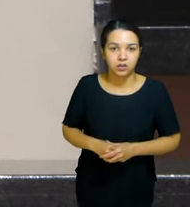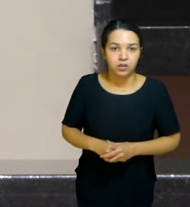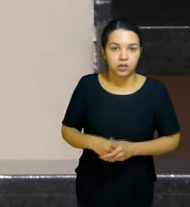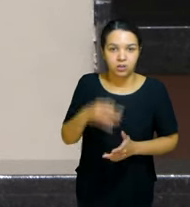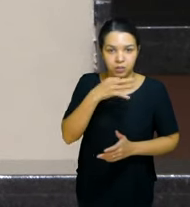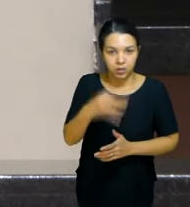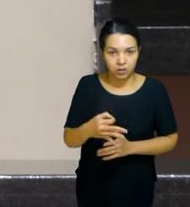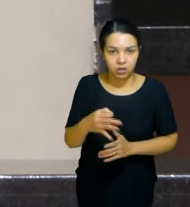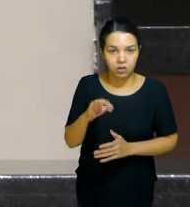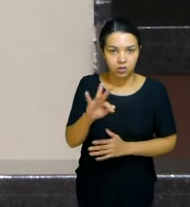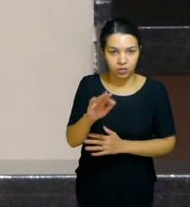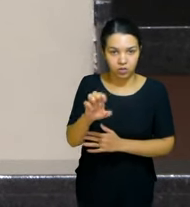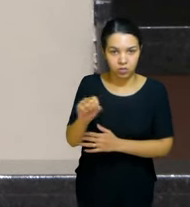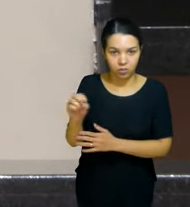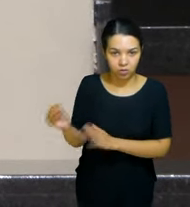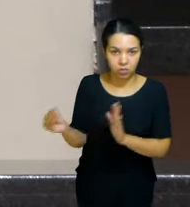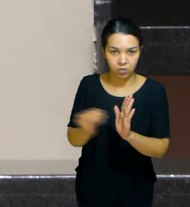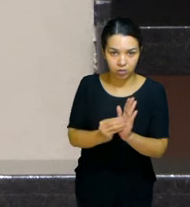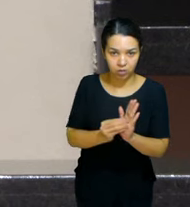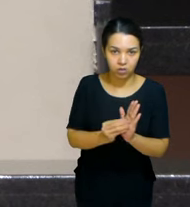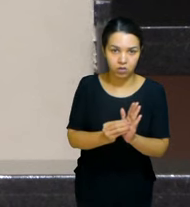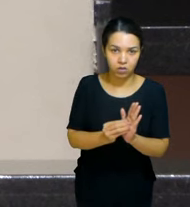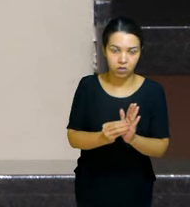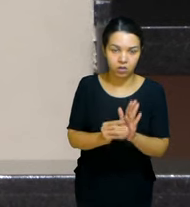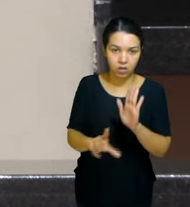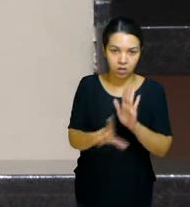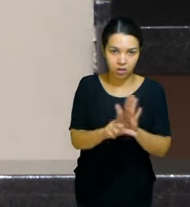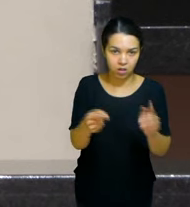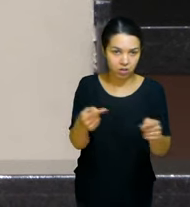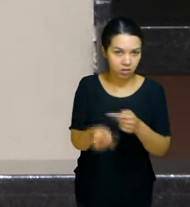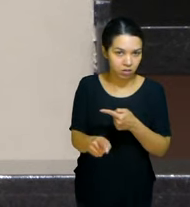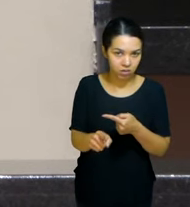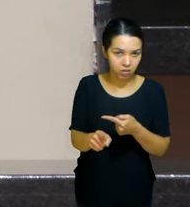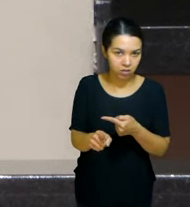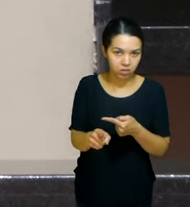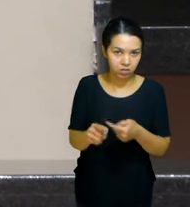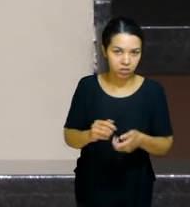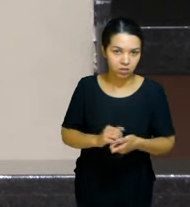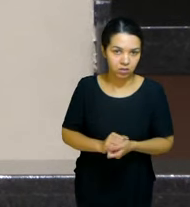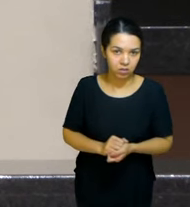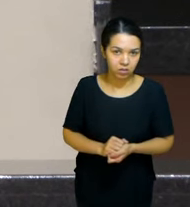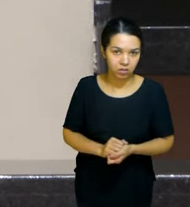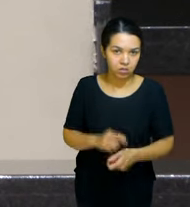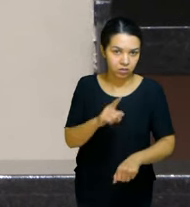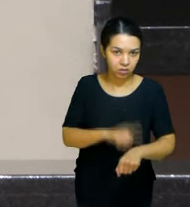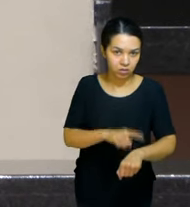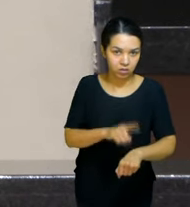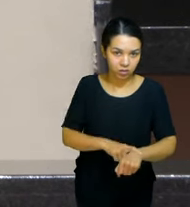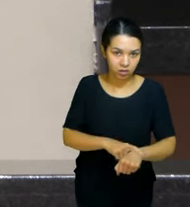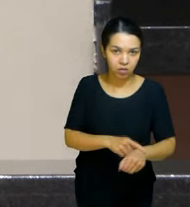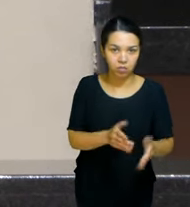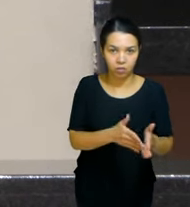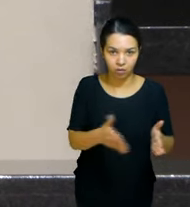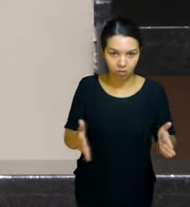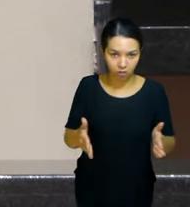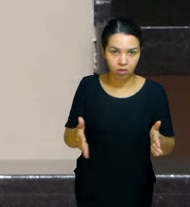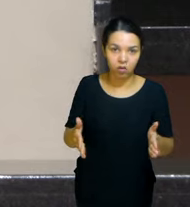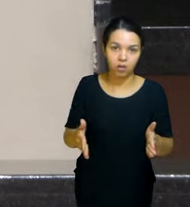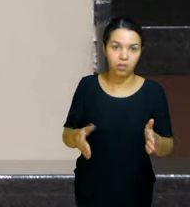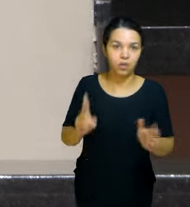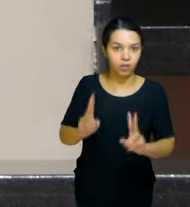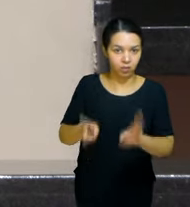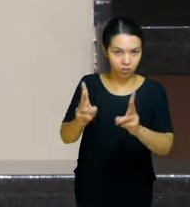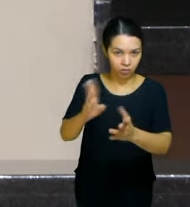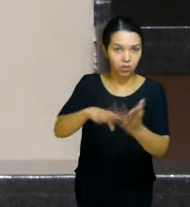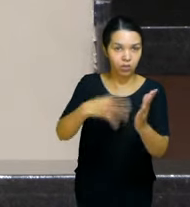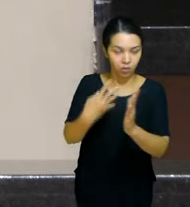FESPORT constatou ilegalidade, não teve tempo hábil e, mesmo assim, manteve o calendário, foi uma confusão tremenda.